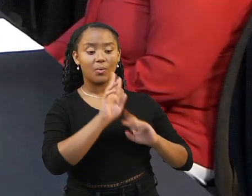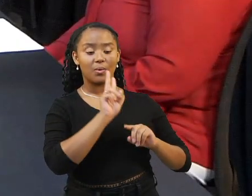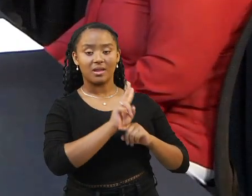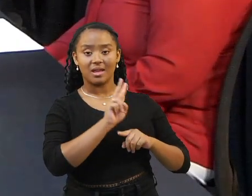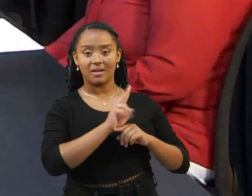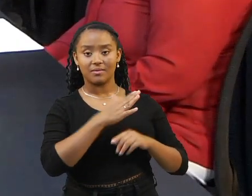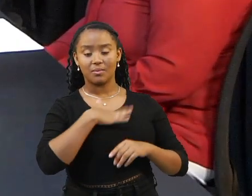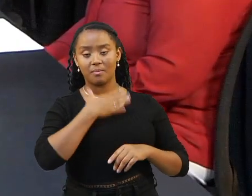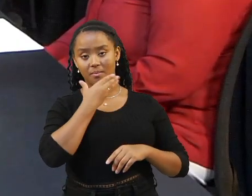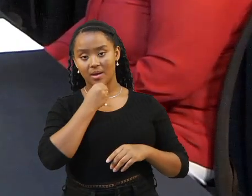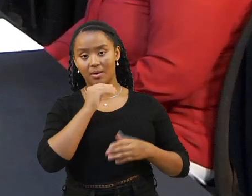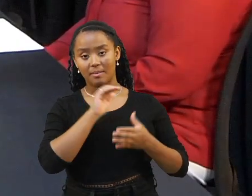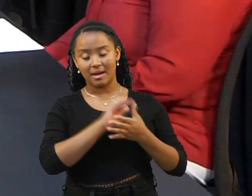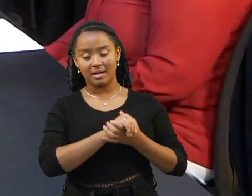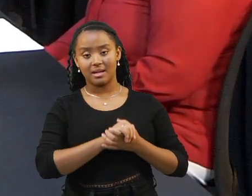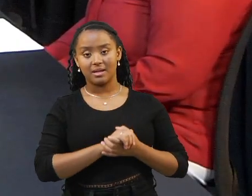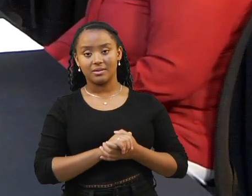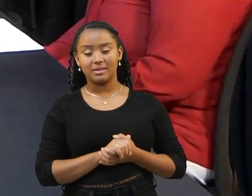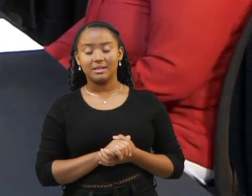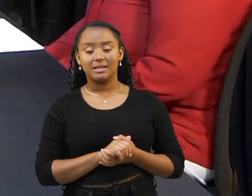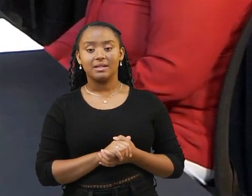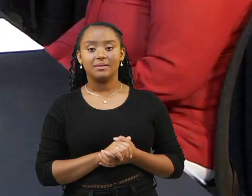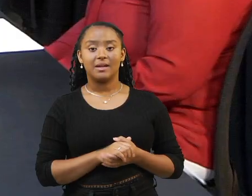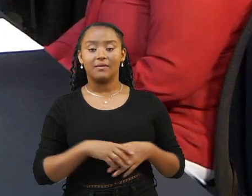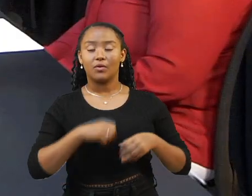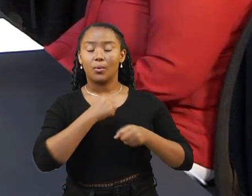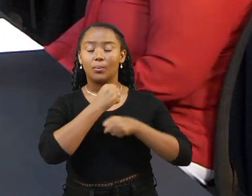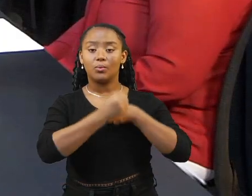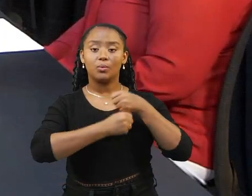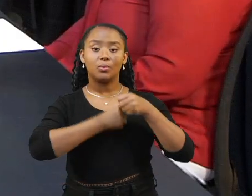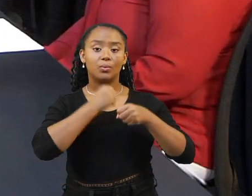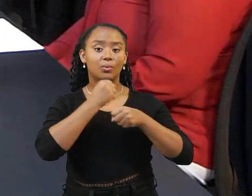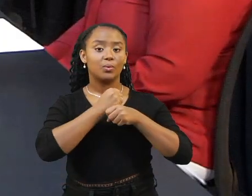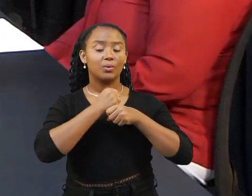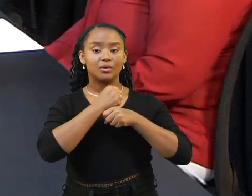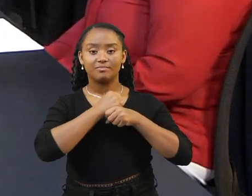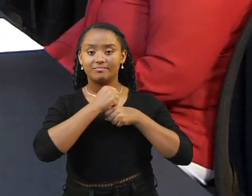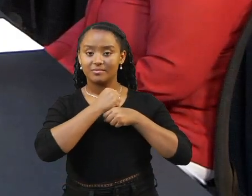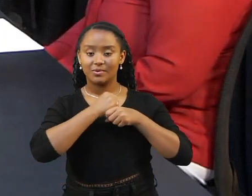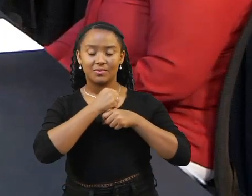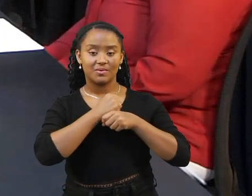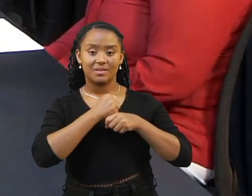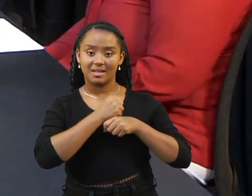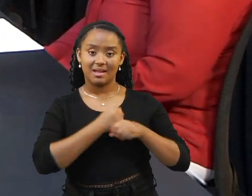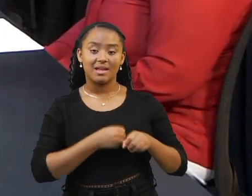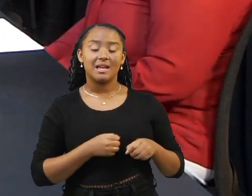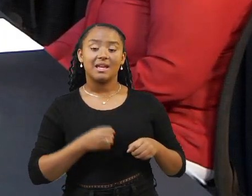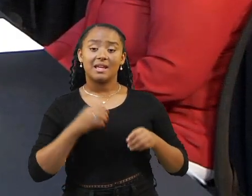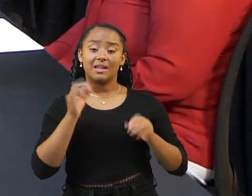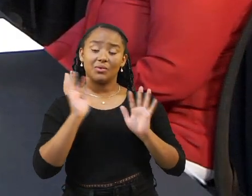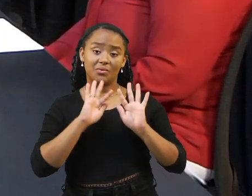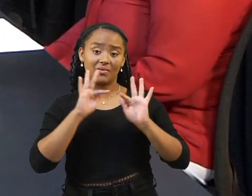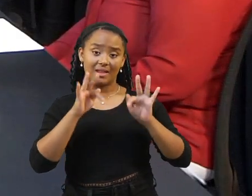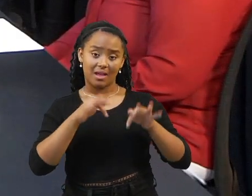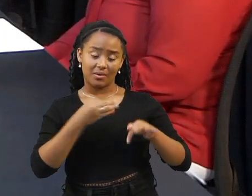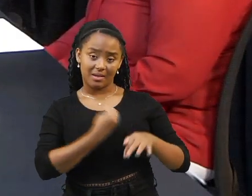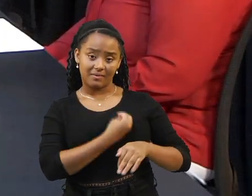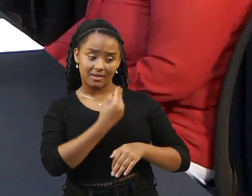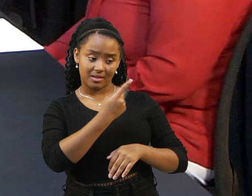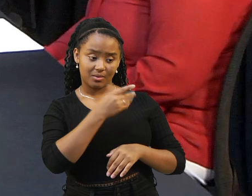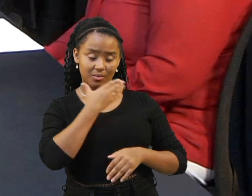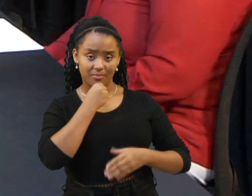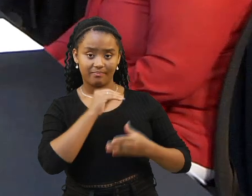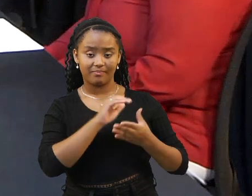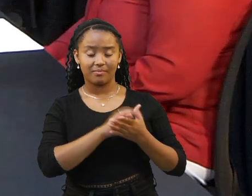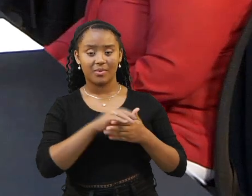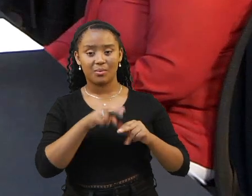eu cuidava do meu marido, né? Foram muitos anos. E ele, depois, mais no final, ele, por conta de tanto